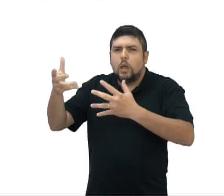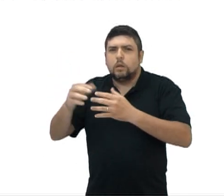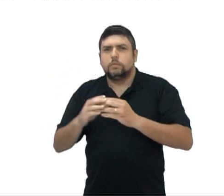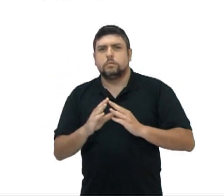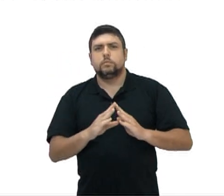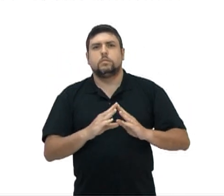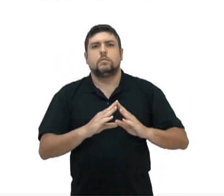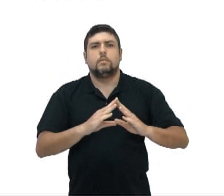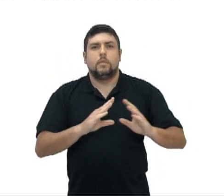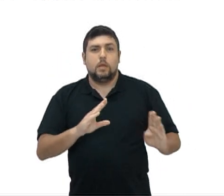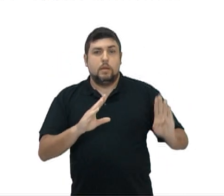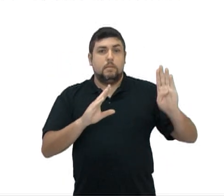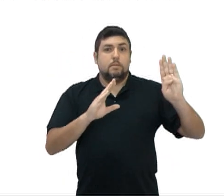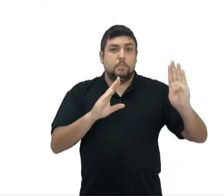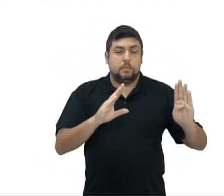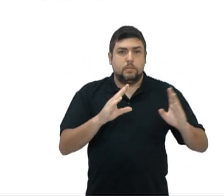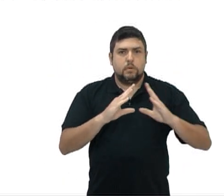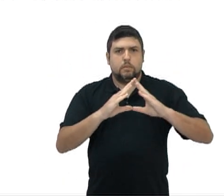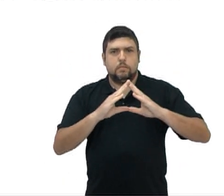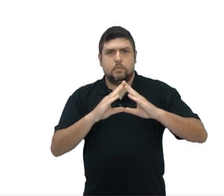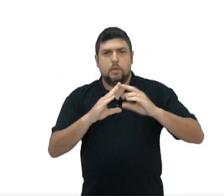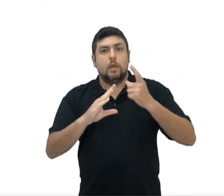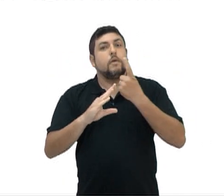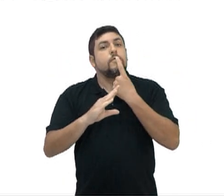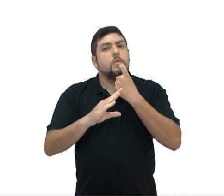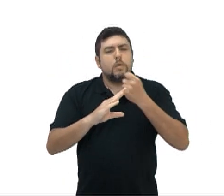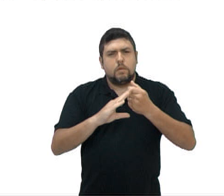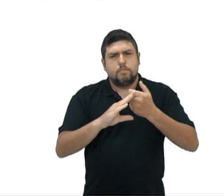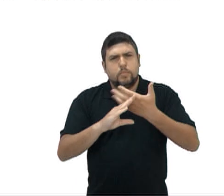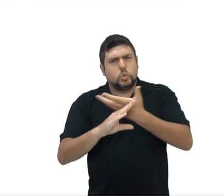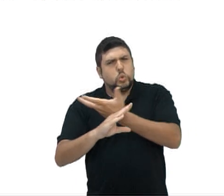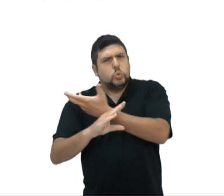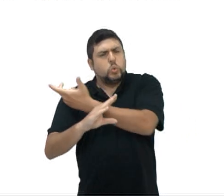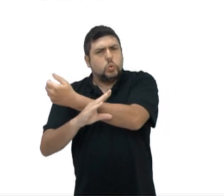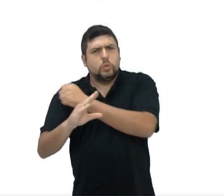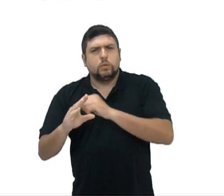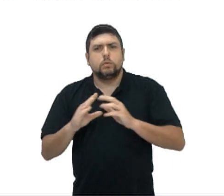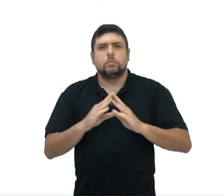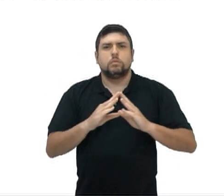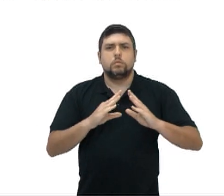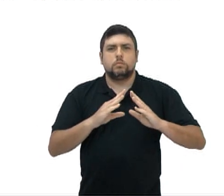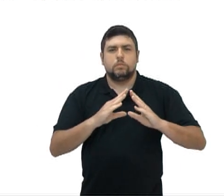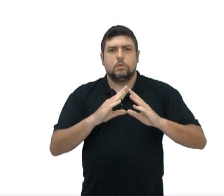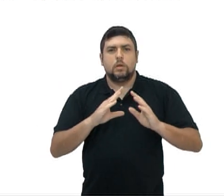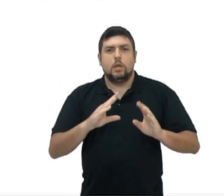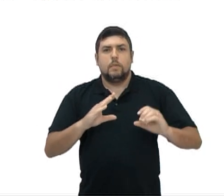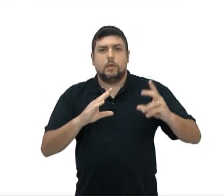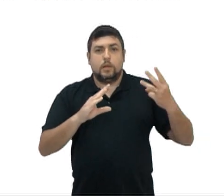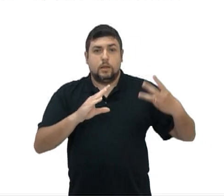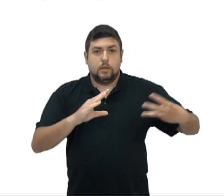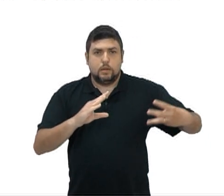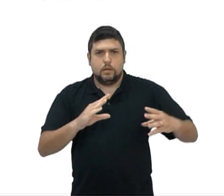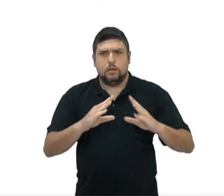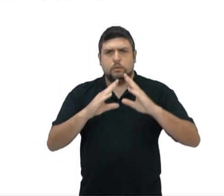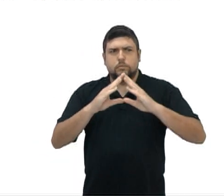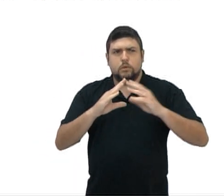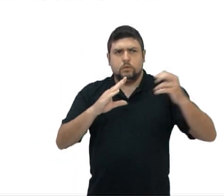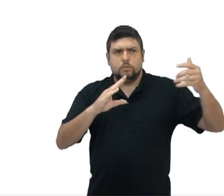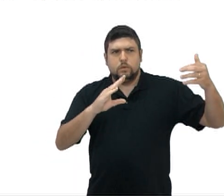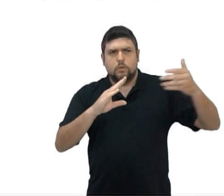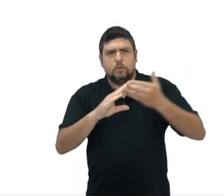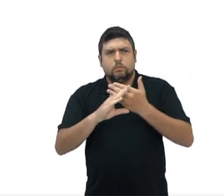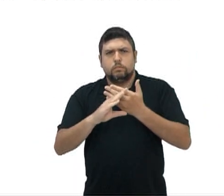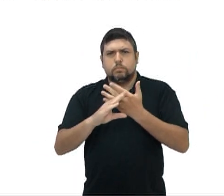mais veloz do que a luz violeta. Terceira opção, o prisma desloca a luz para as localidades ligeiramente